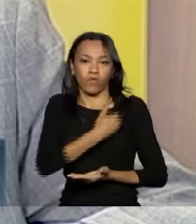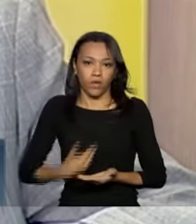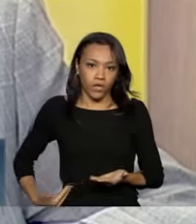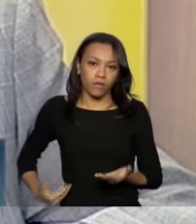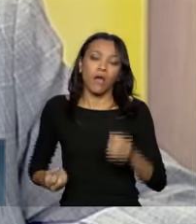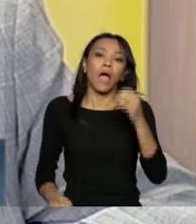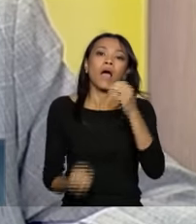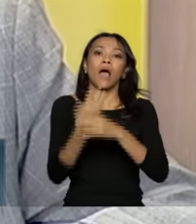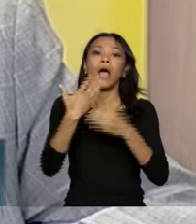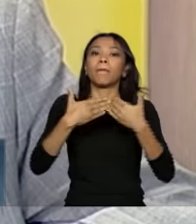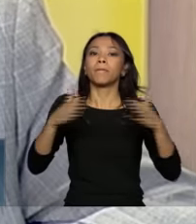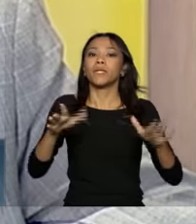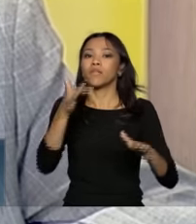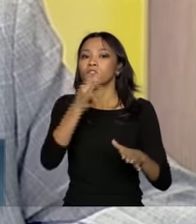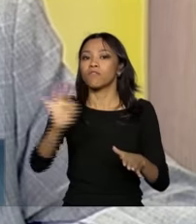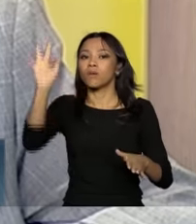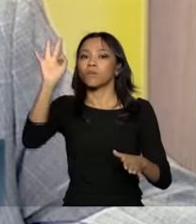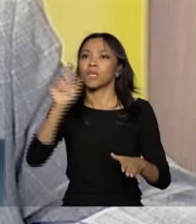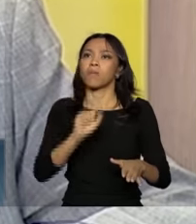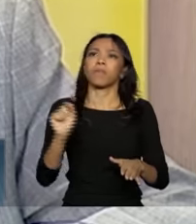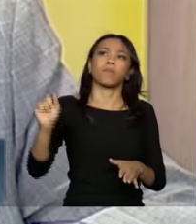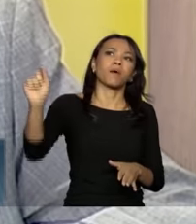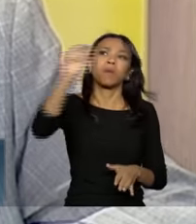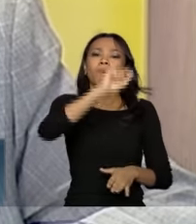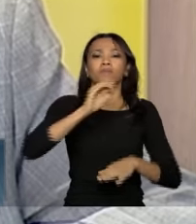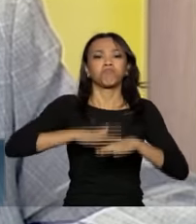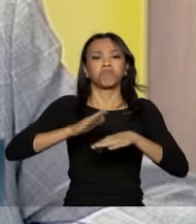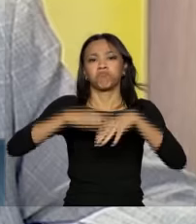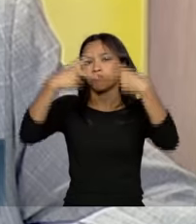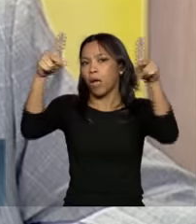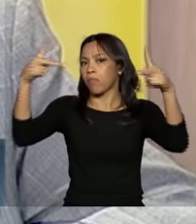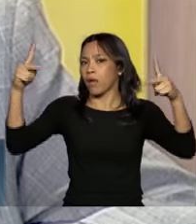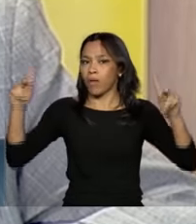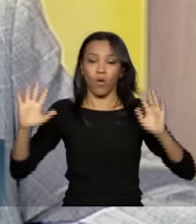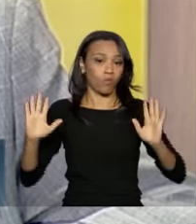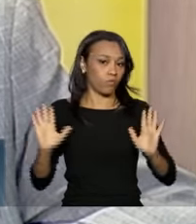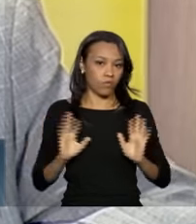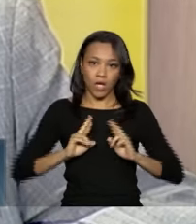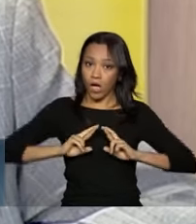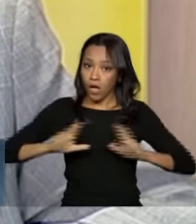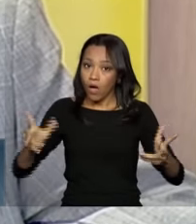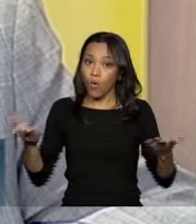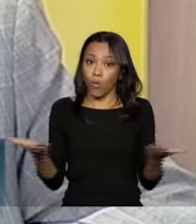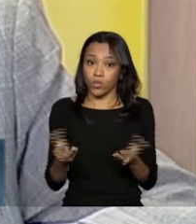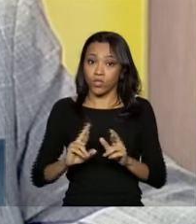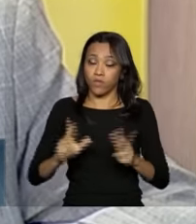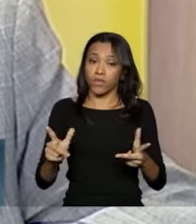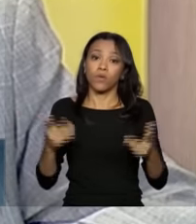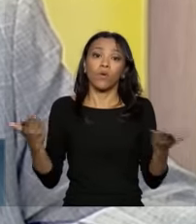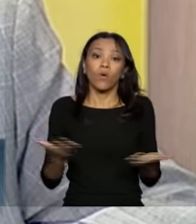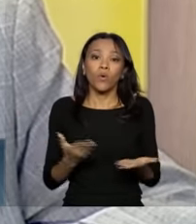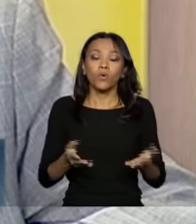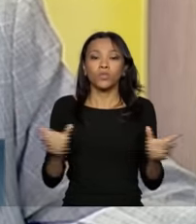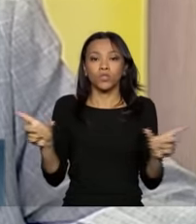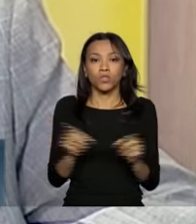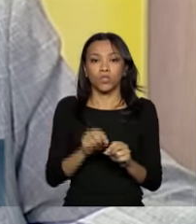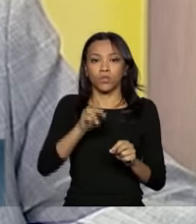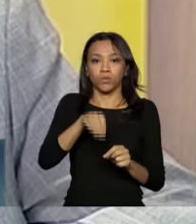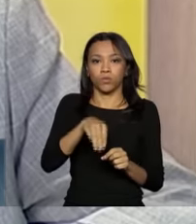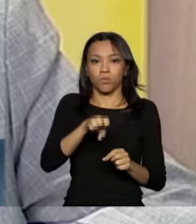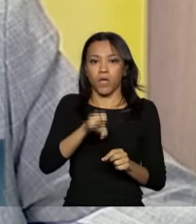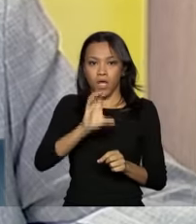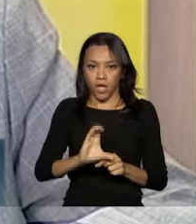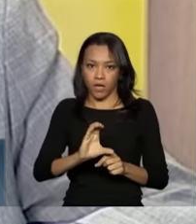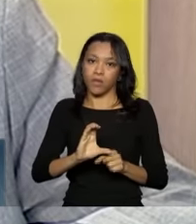uma concepção própria. Hoje, o Ministério estabelece diretrizes que devem ser seguidas nos